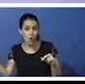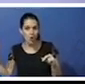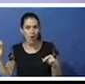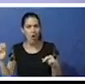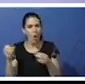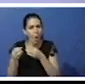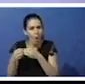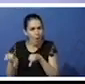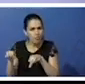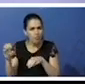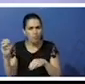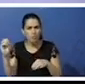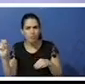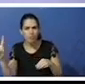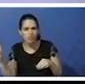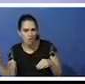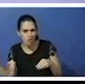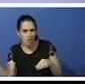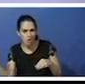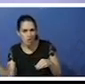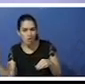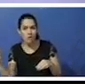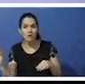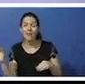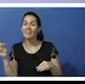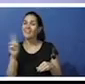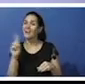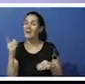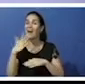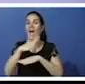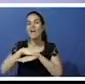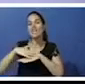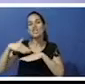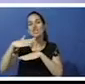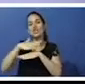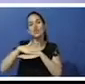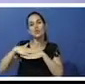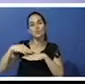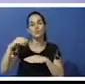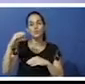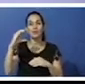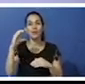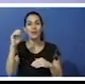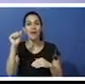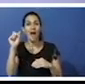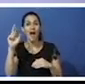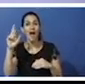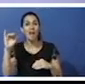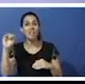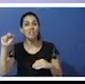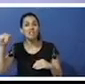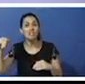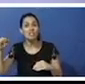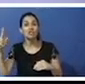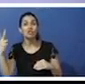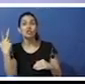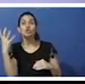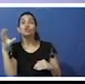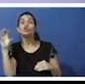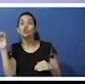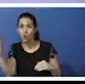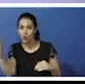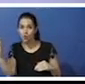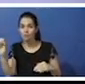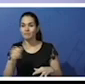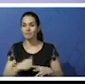Ovo? Não, é o carinho. Rima com ninho. Aqui eu tenho uma